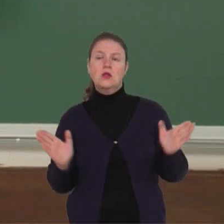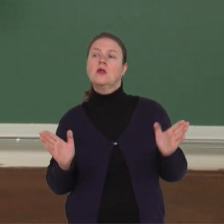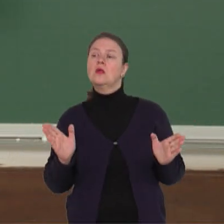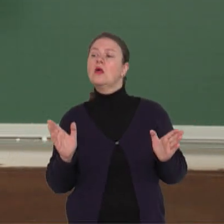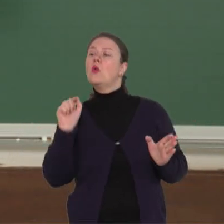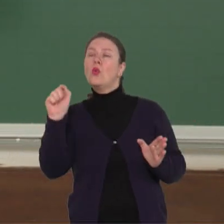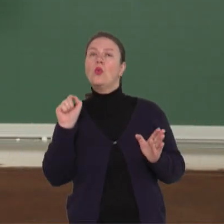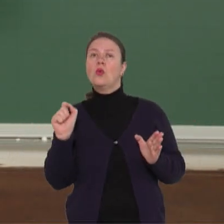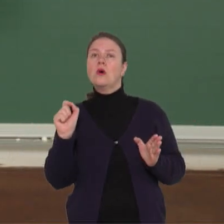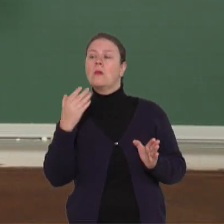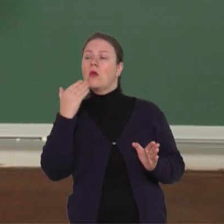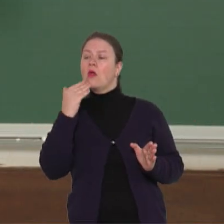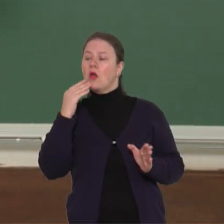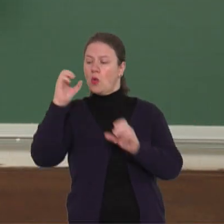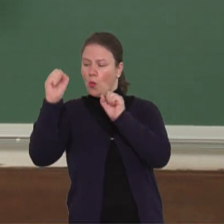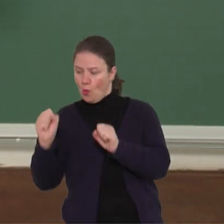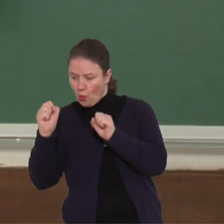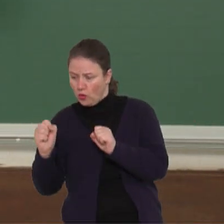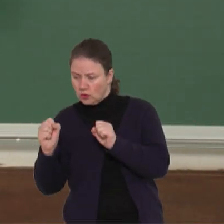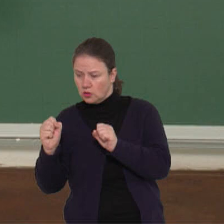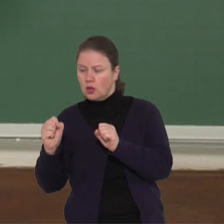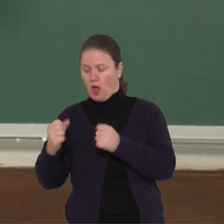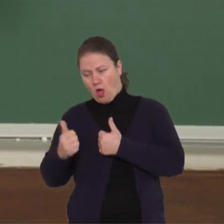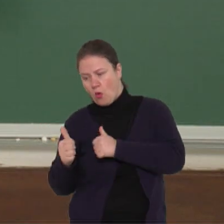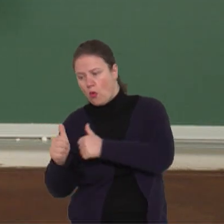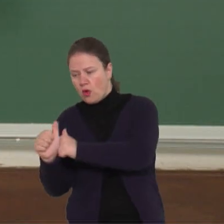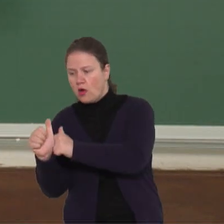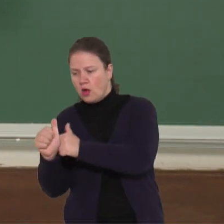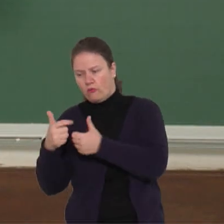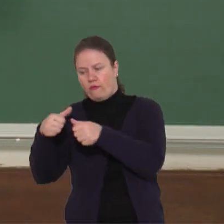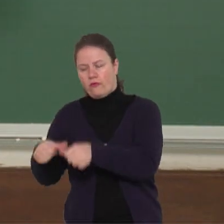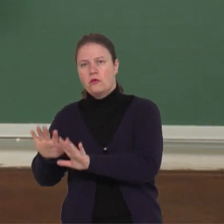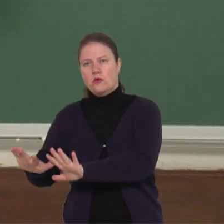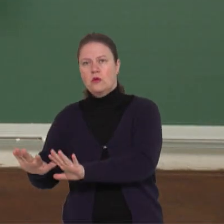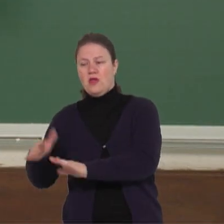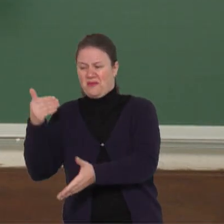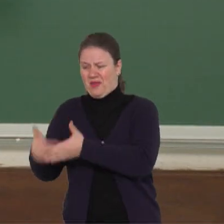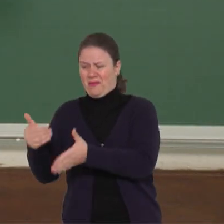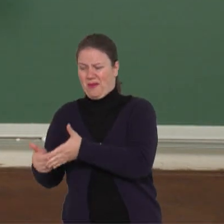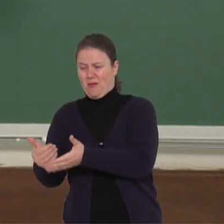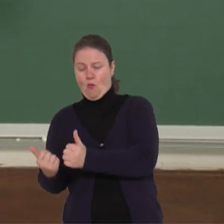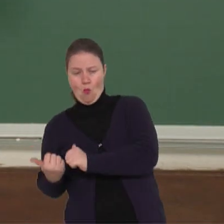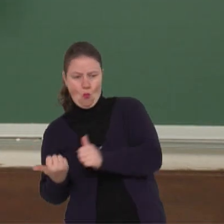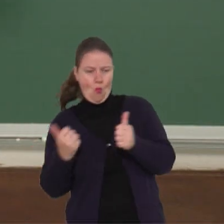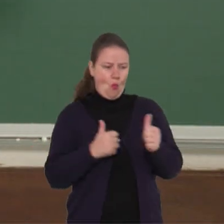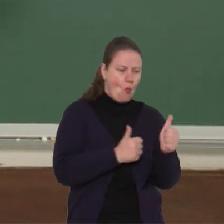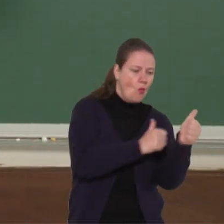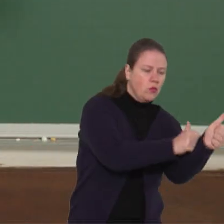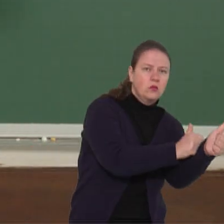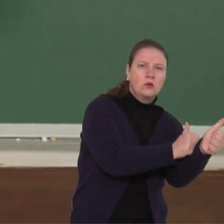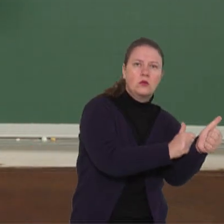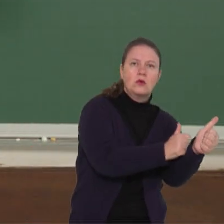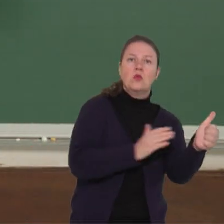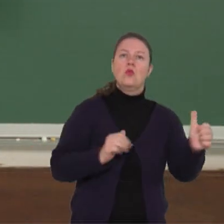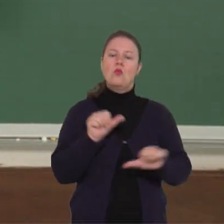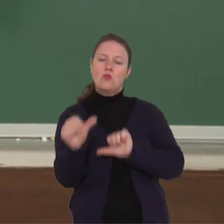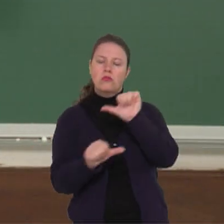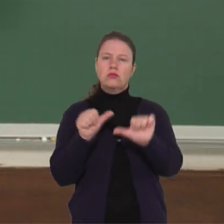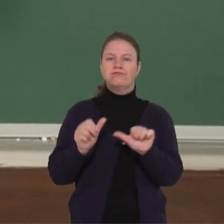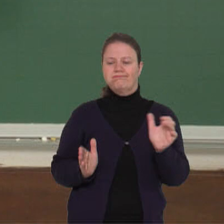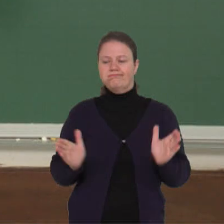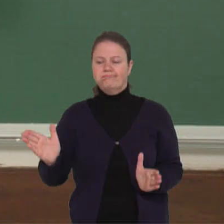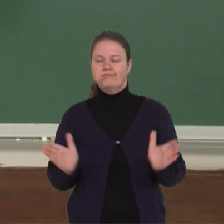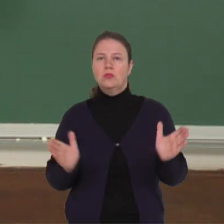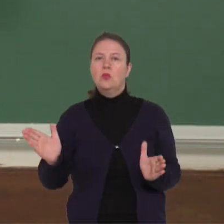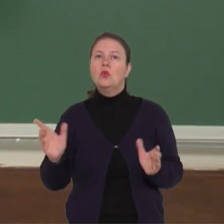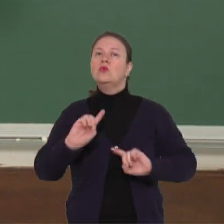tendências políticas. Quem está no poder, quem está mandando, é desse lado que eu vou ficar. Está perdendo poder, eu volto para o outro lado. E é assim que eles agiam. Tá? Que